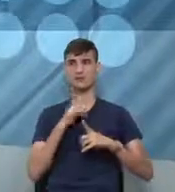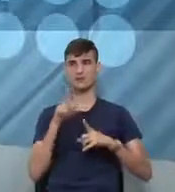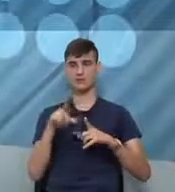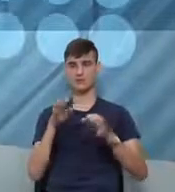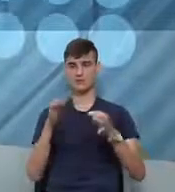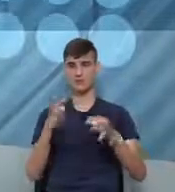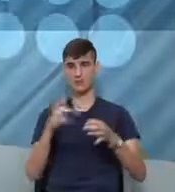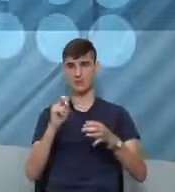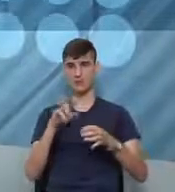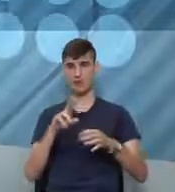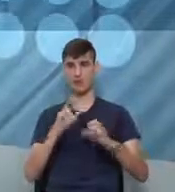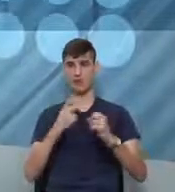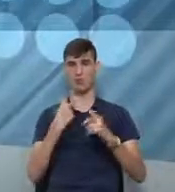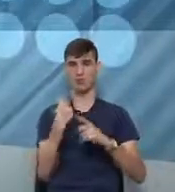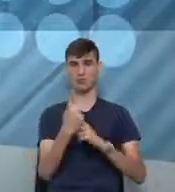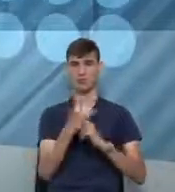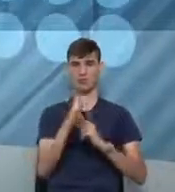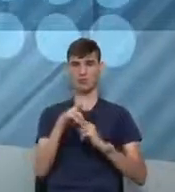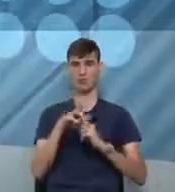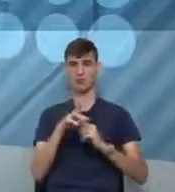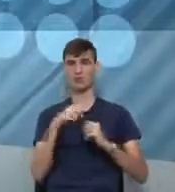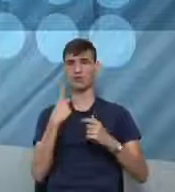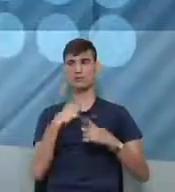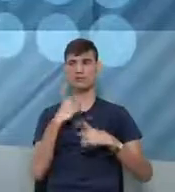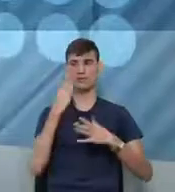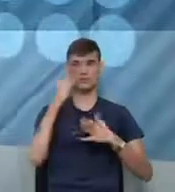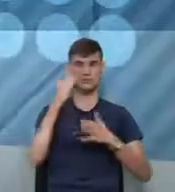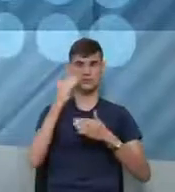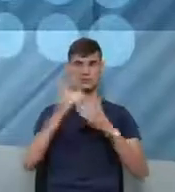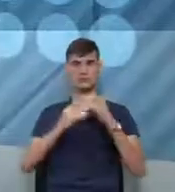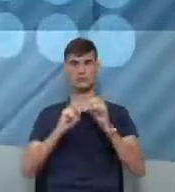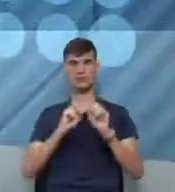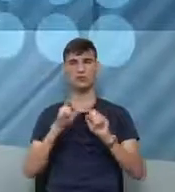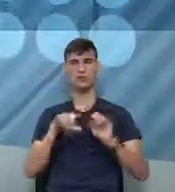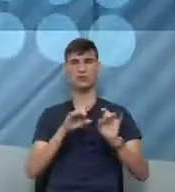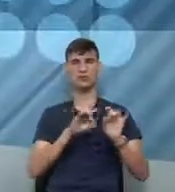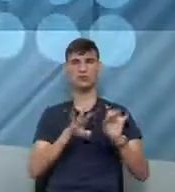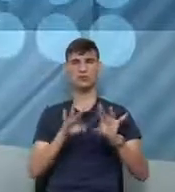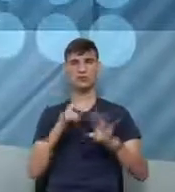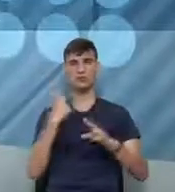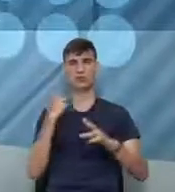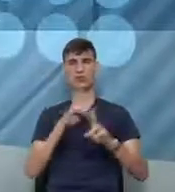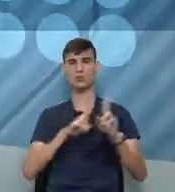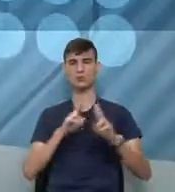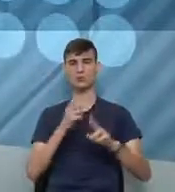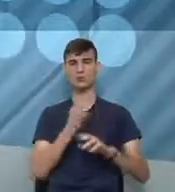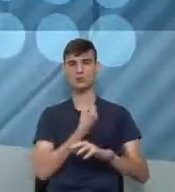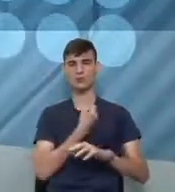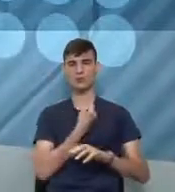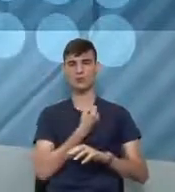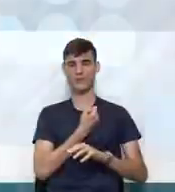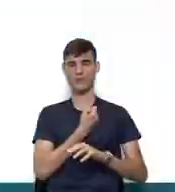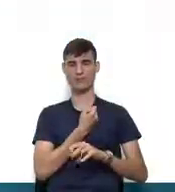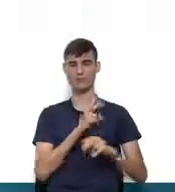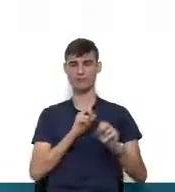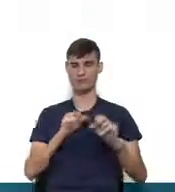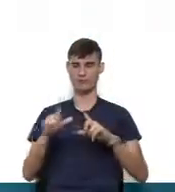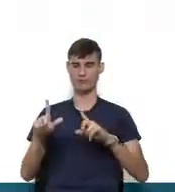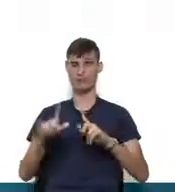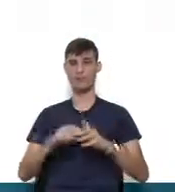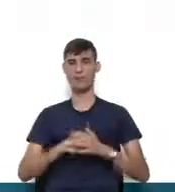função ela é par, se ela é ímpar, para que a gente possa entender quais os coeficientes a gente precisa encontrar, tá? Então, vamos ao